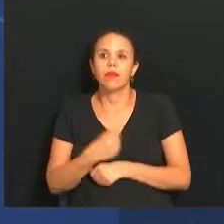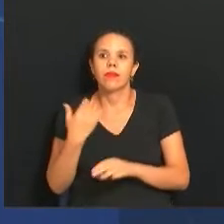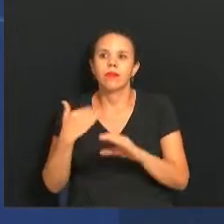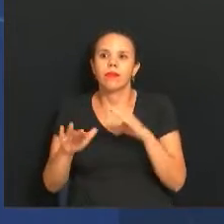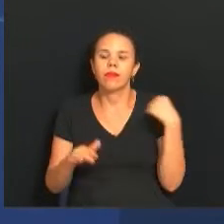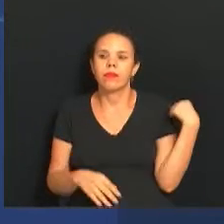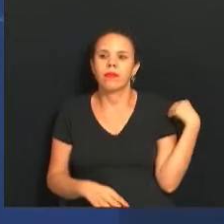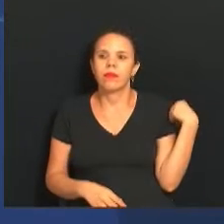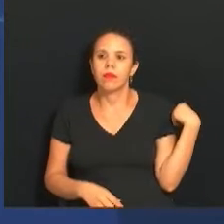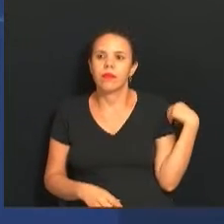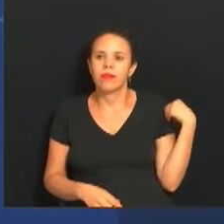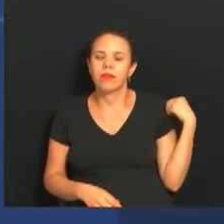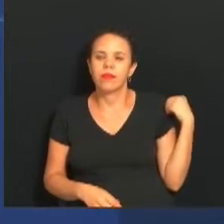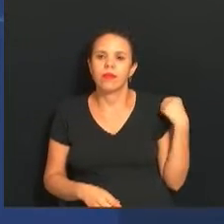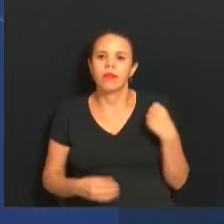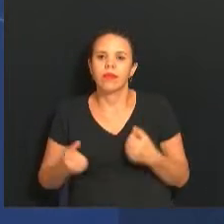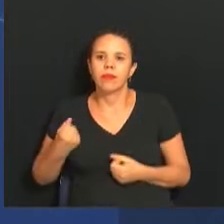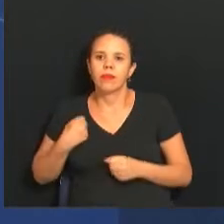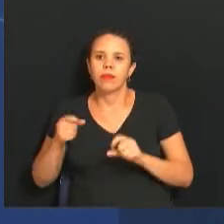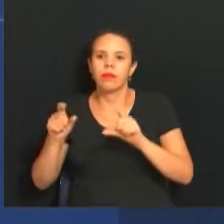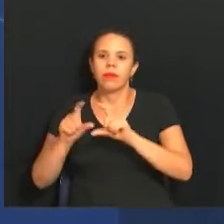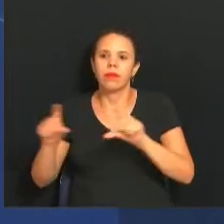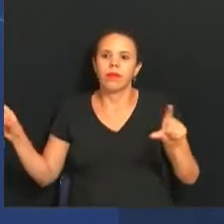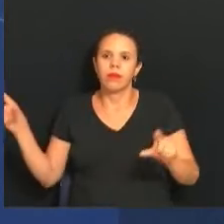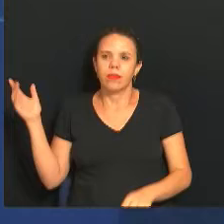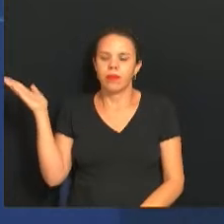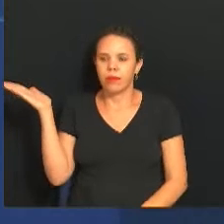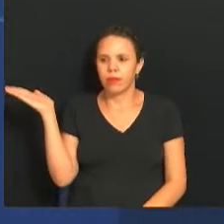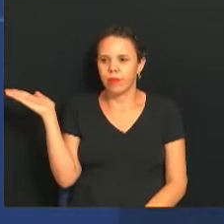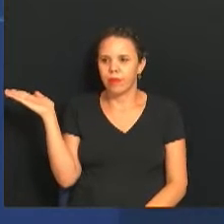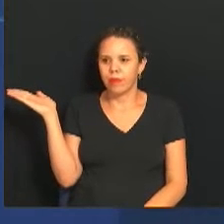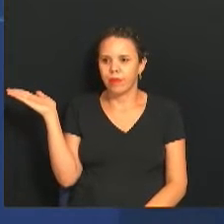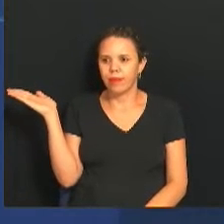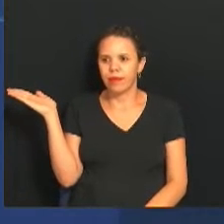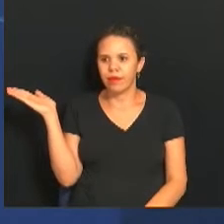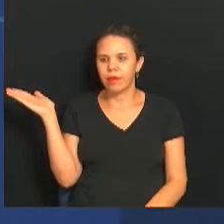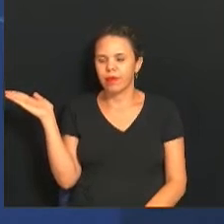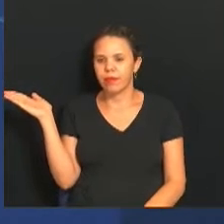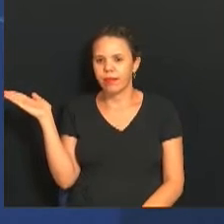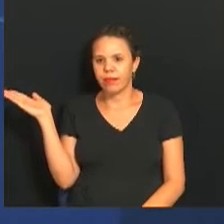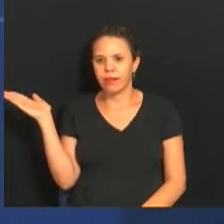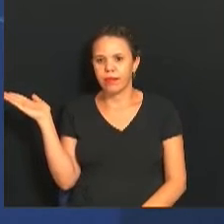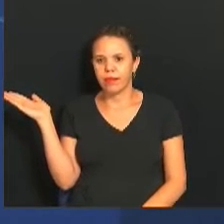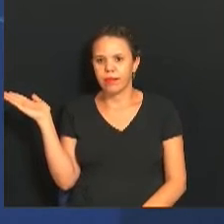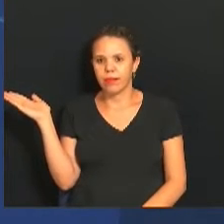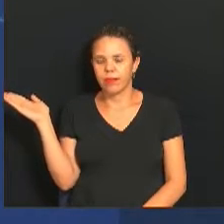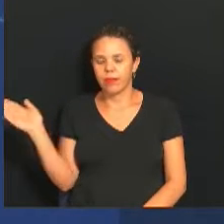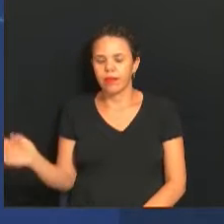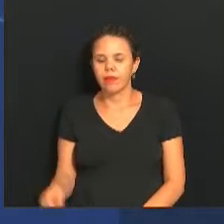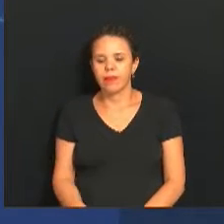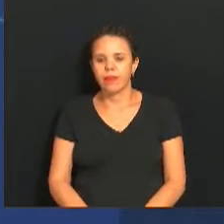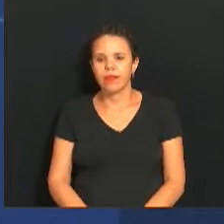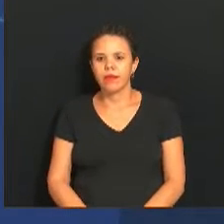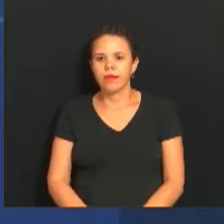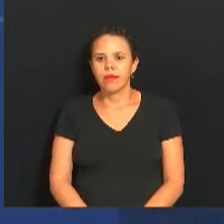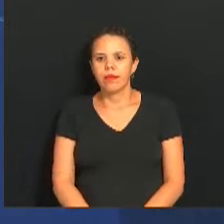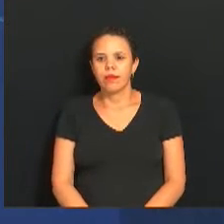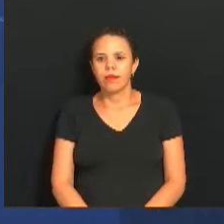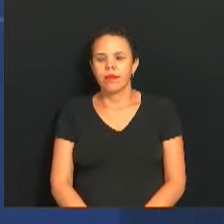sua mensagem para o número do nosso WhatsApp, que já está aqui embaixo da sua tela. 19 é o nosso DDD,